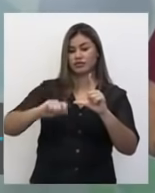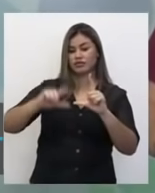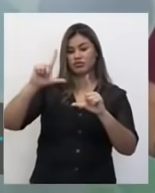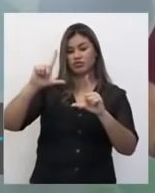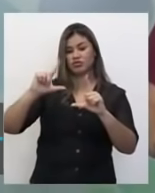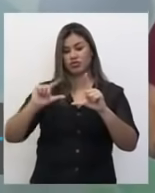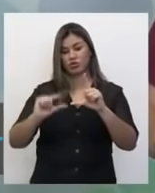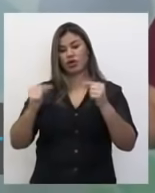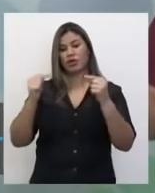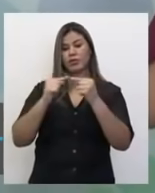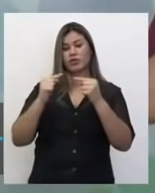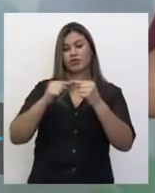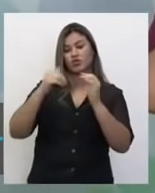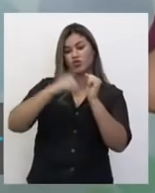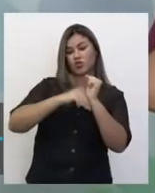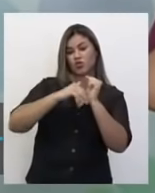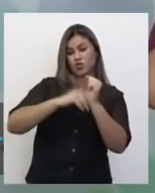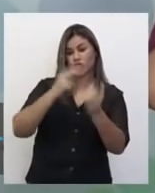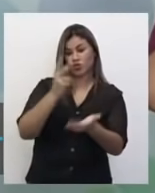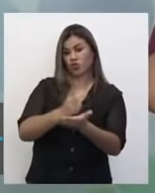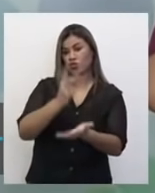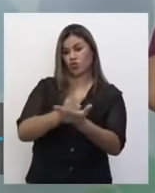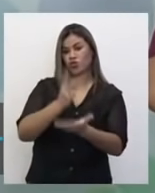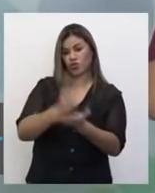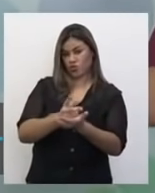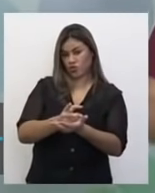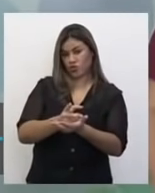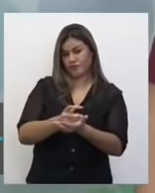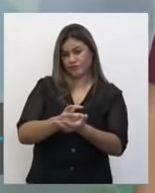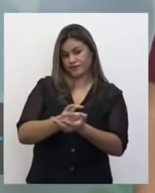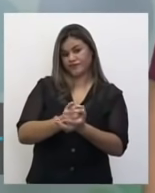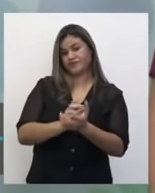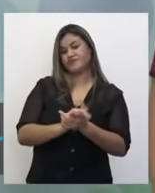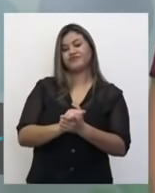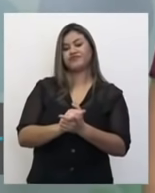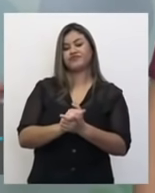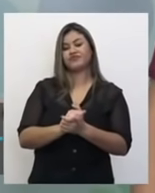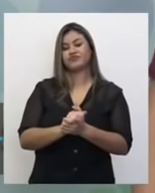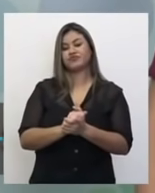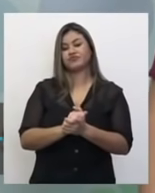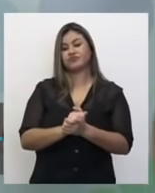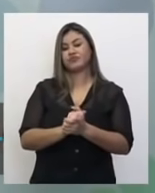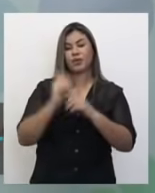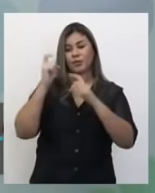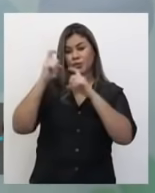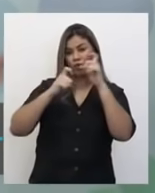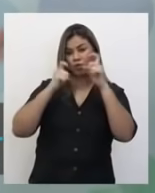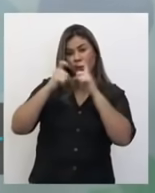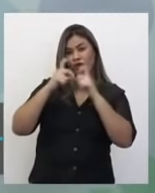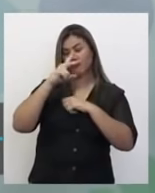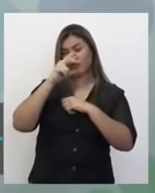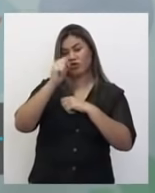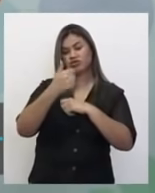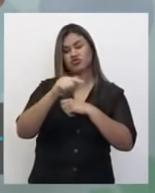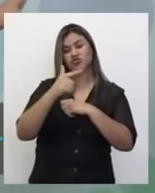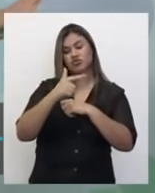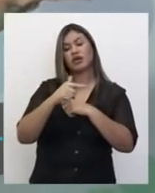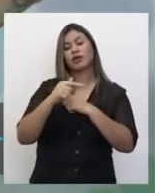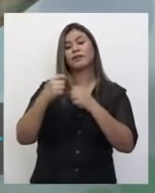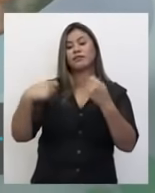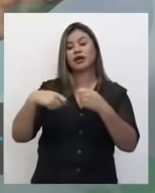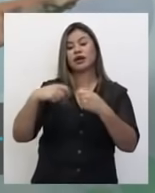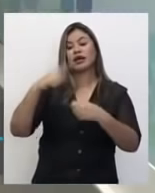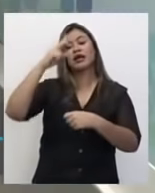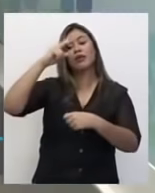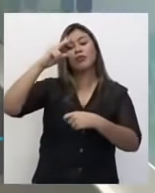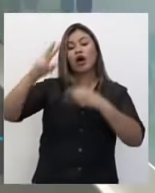minúsculo são códigos determinados, tá bom? Então assim, não se preocupa muito com eles, se preocupa com